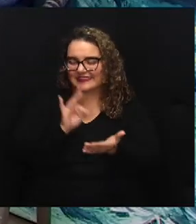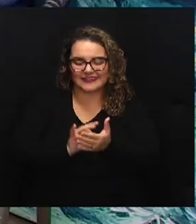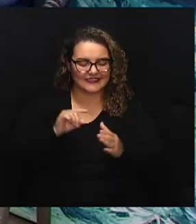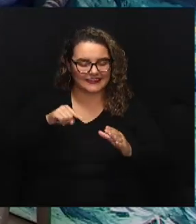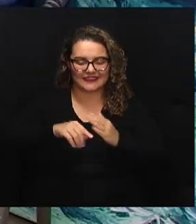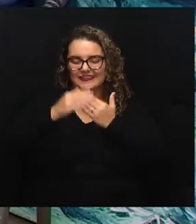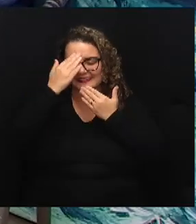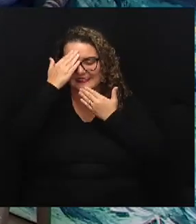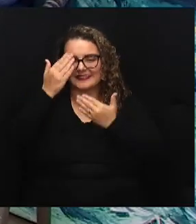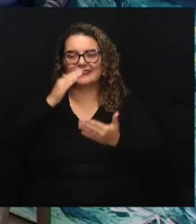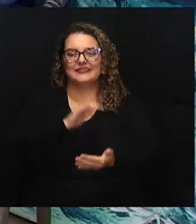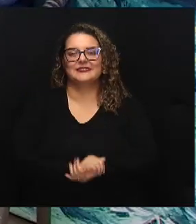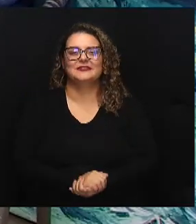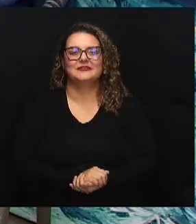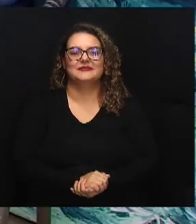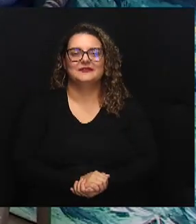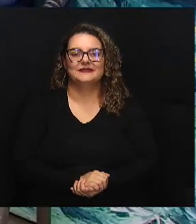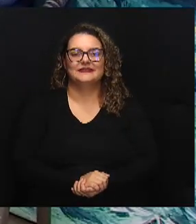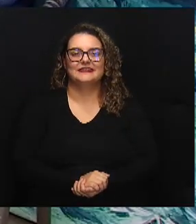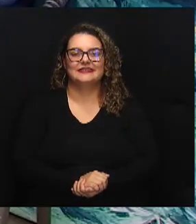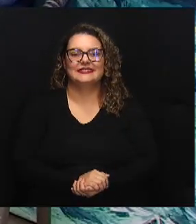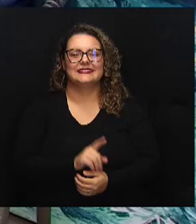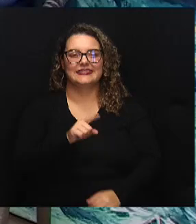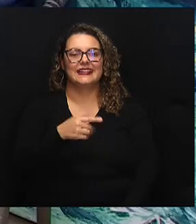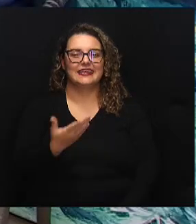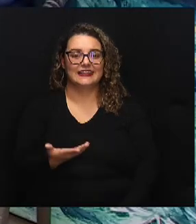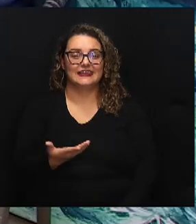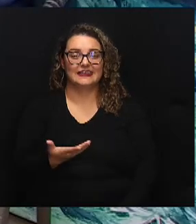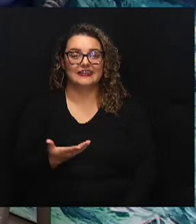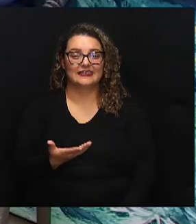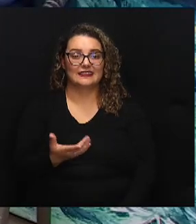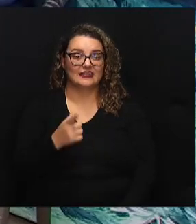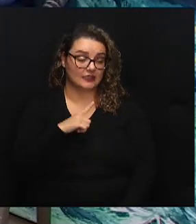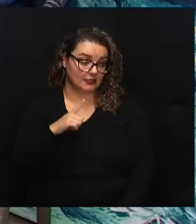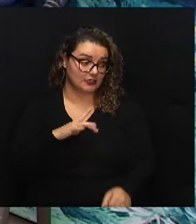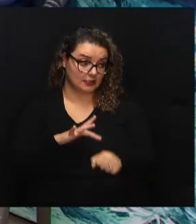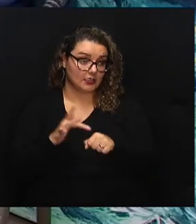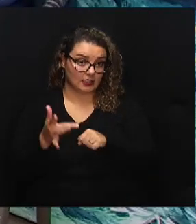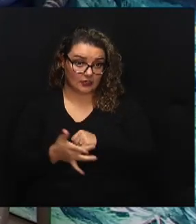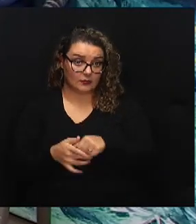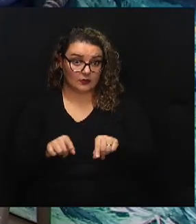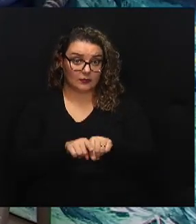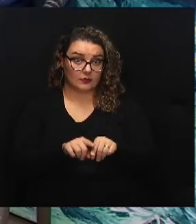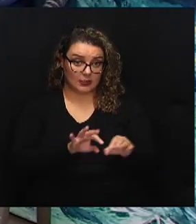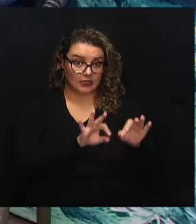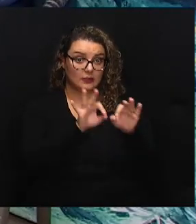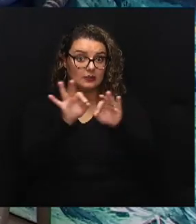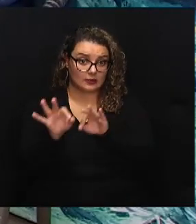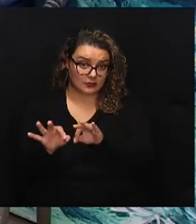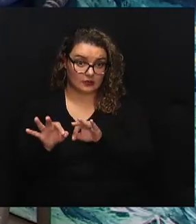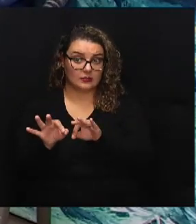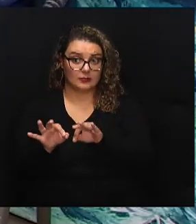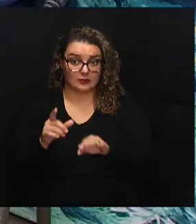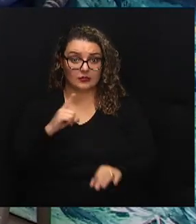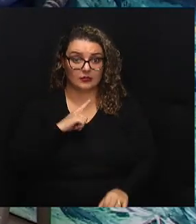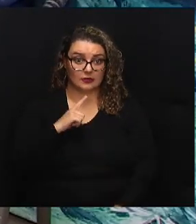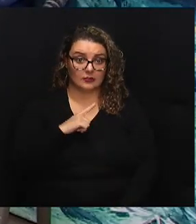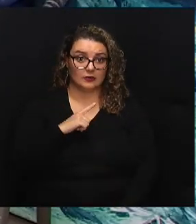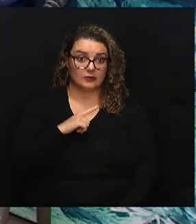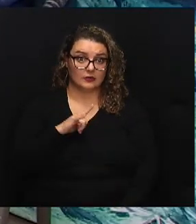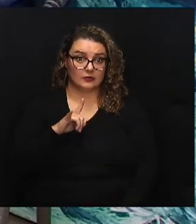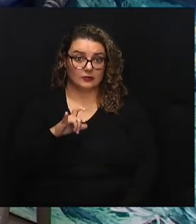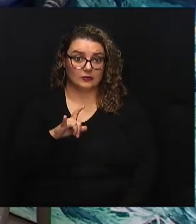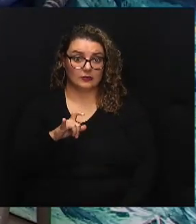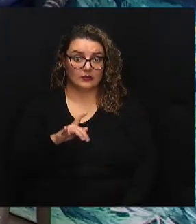obrigado. Então, é isso, né? E você tem rede social também, para quem quiser acompanhar, né? O seu